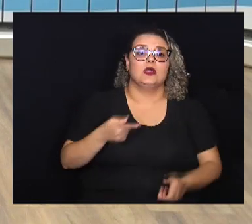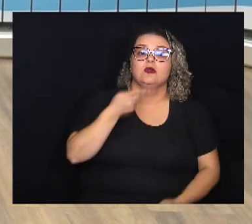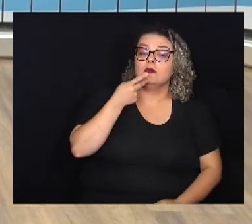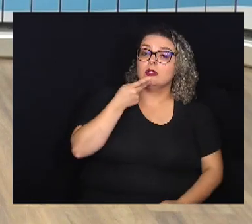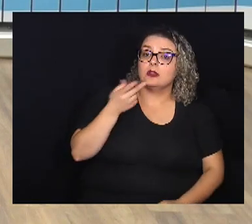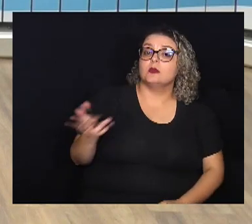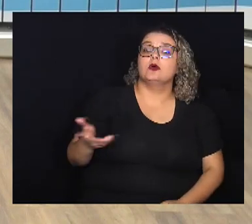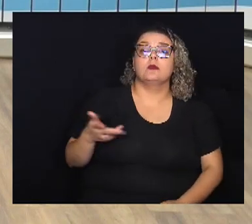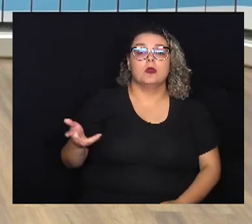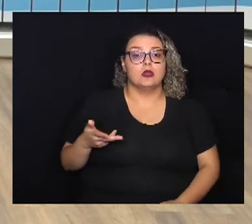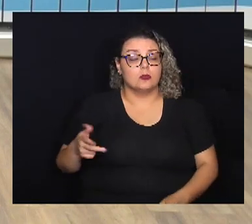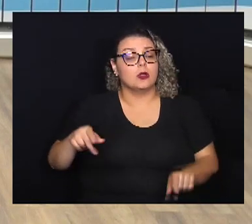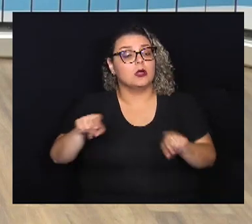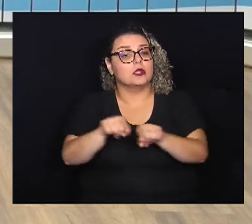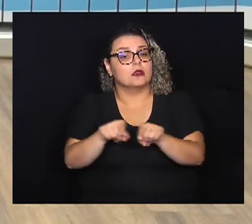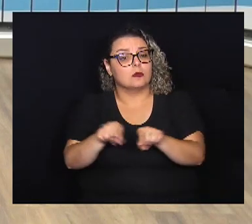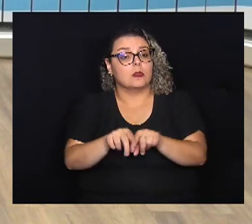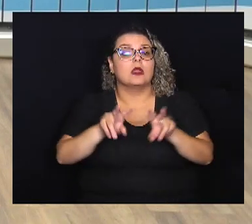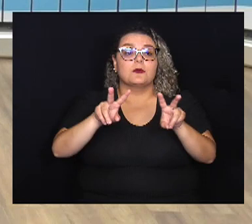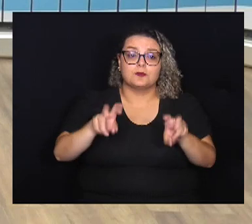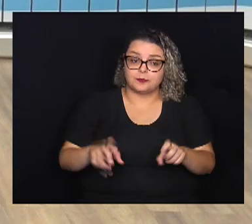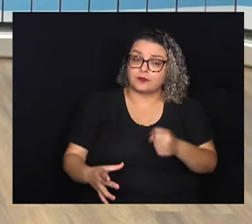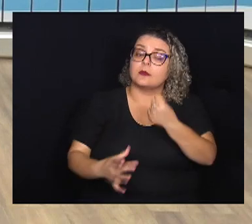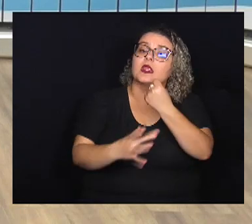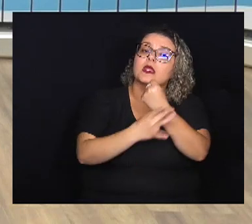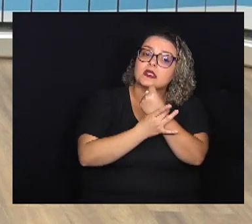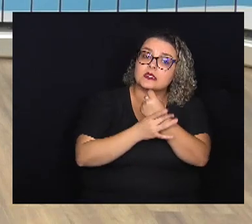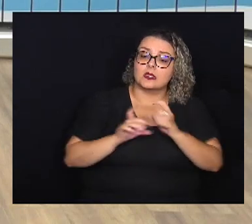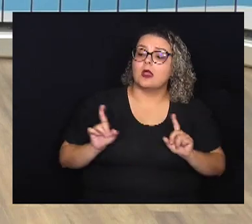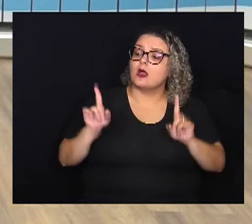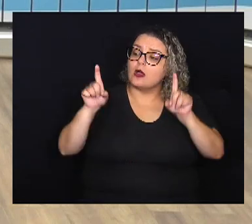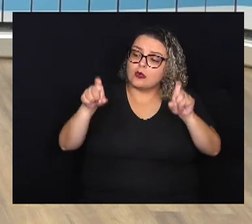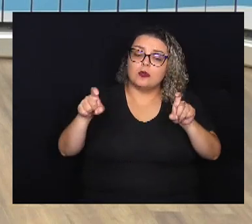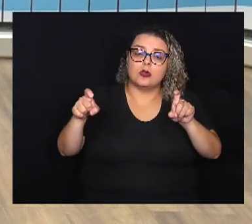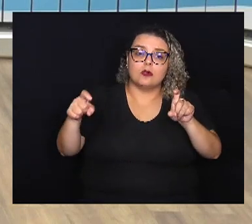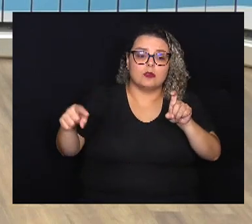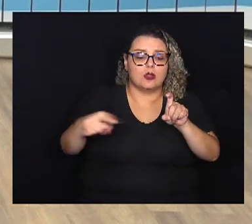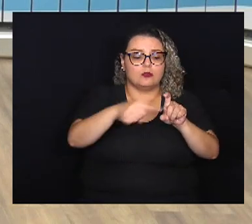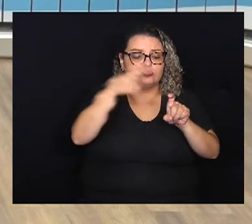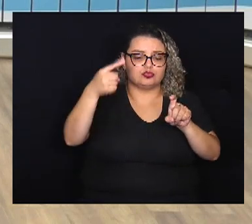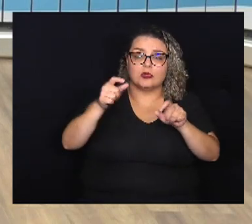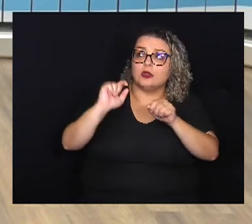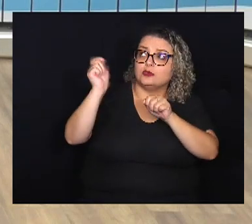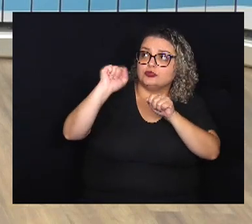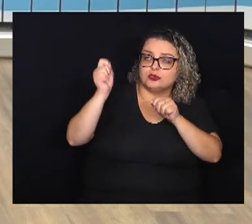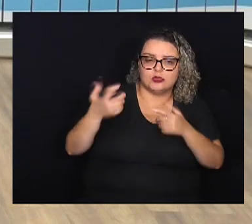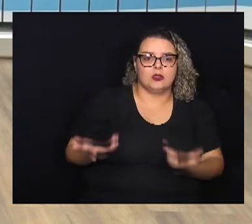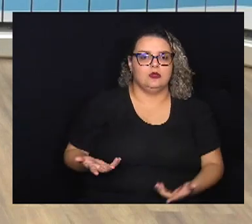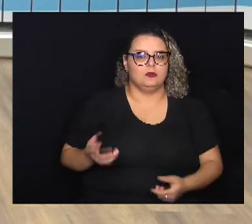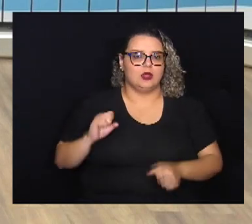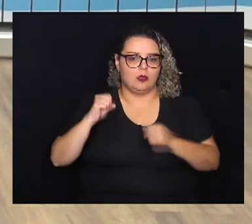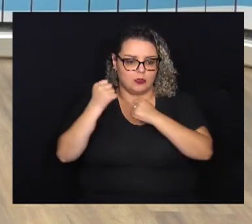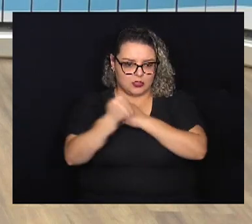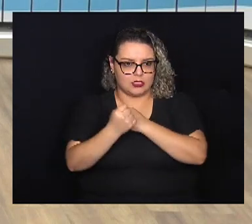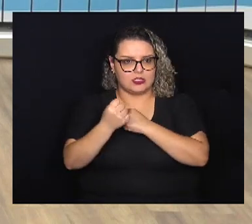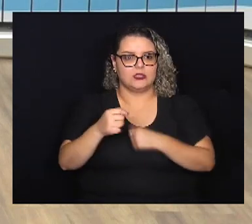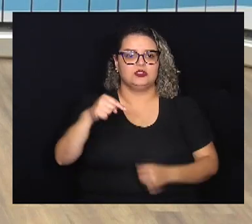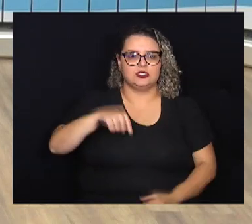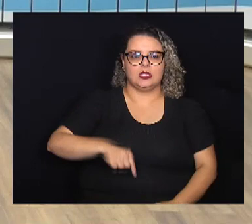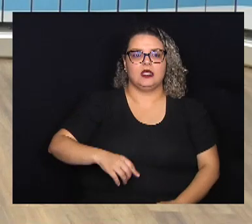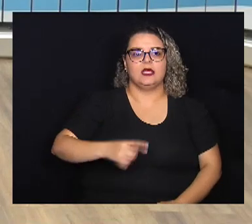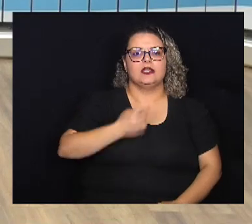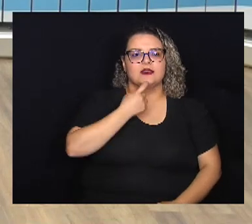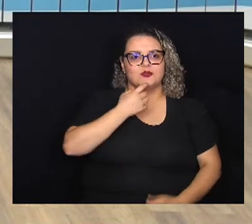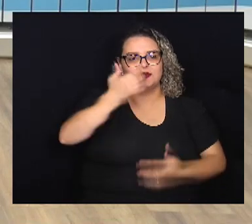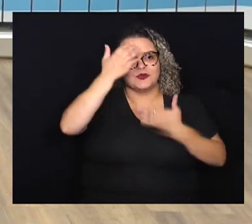velocidade, também tem essa questão da segurança com as anteninhas para proteger o motociclista aqui em Campinas. Valeu,